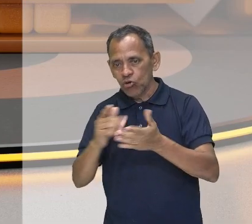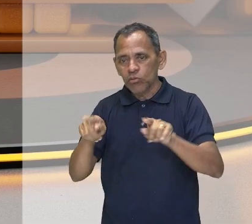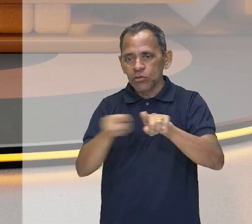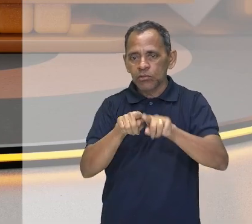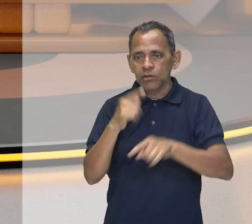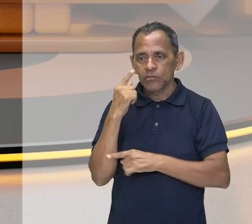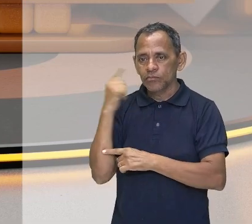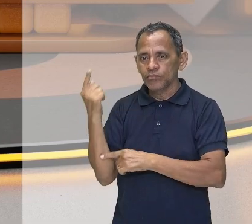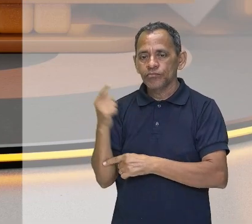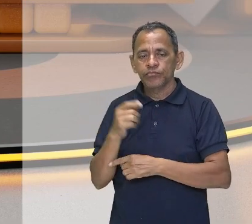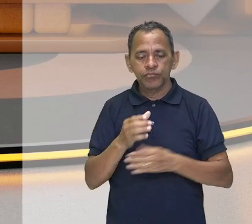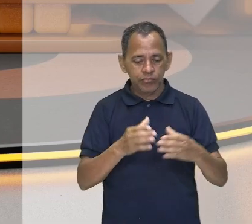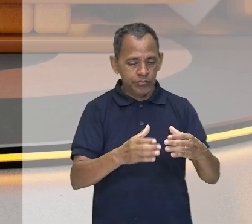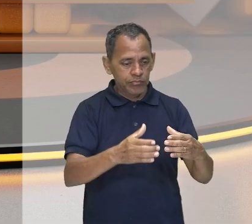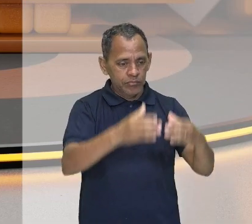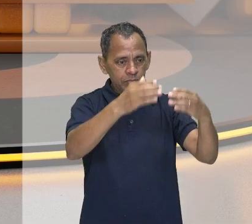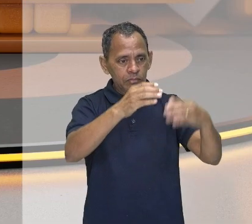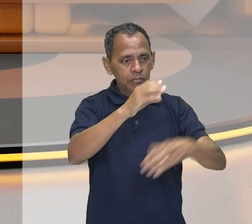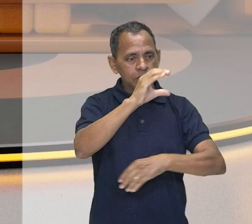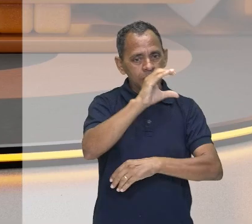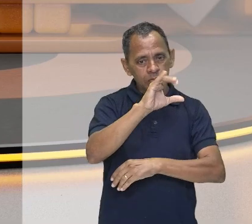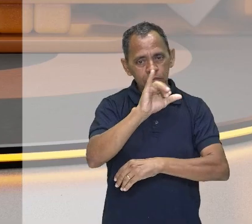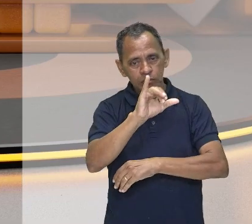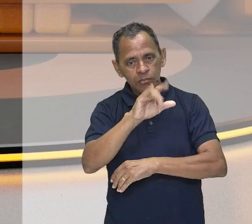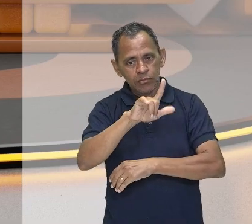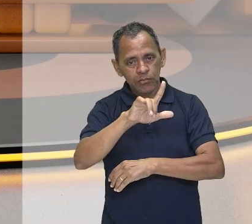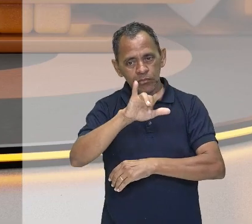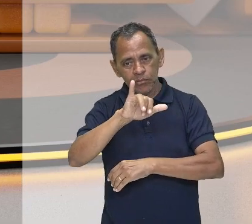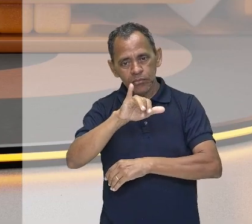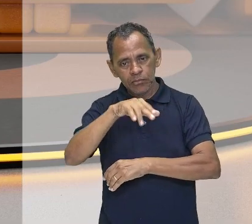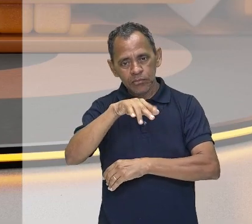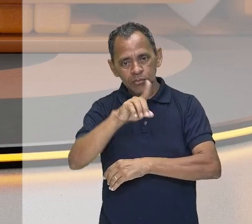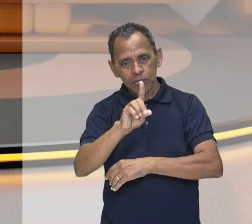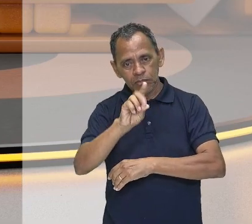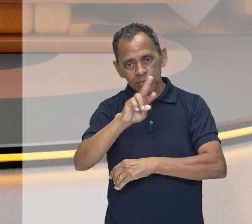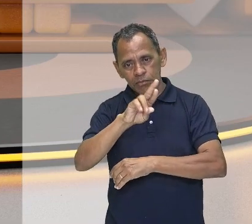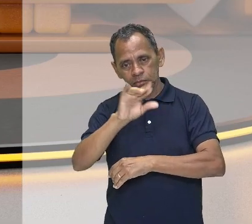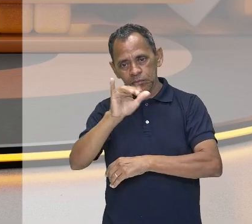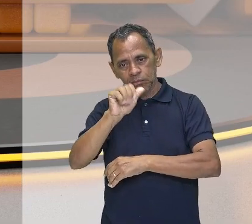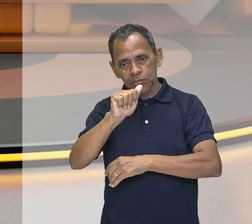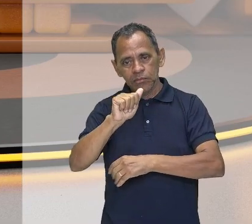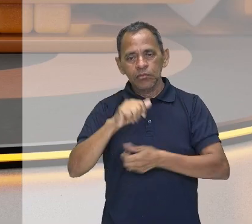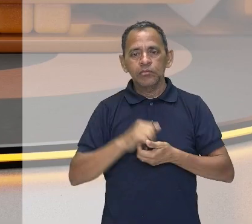com a projeção cilíndrica, que está aqui já destacada aqui para a gente.